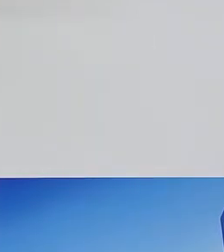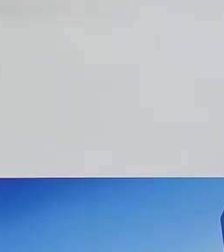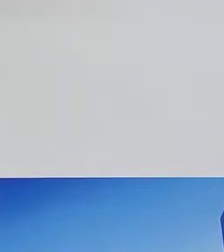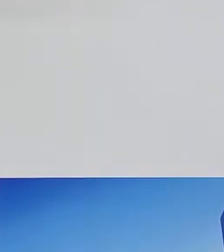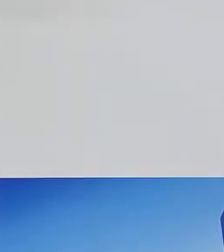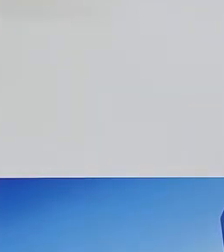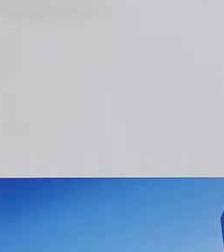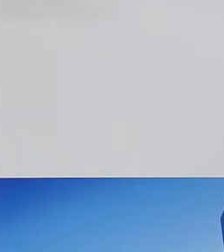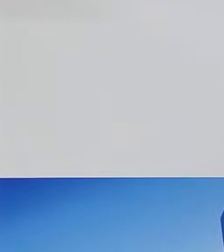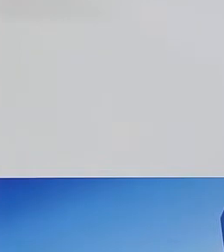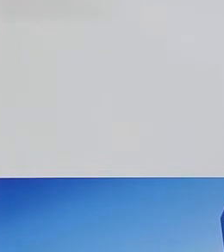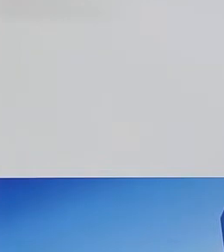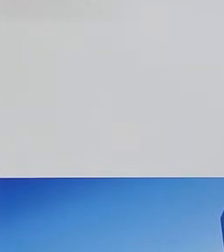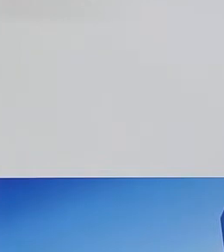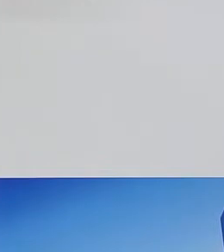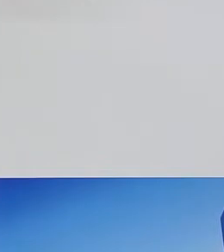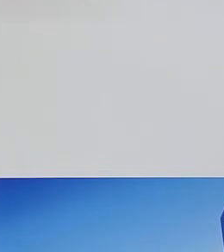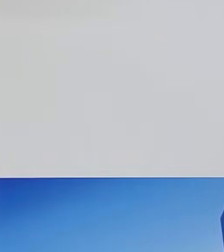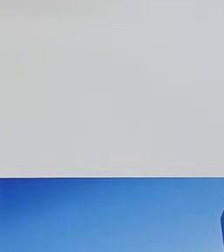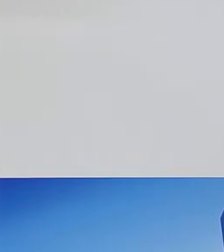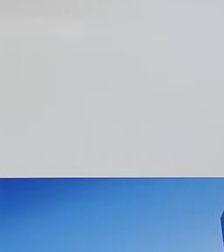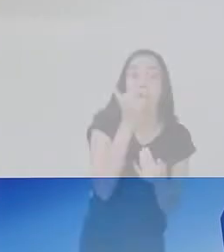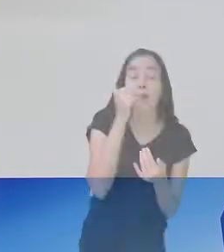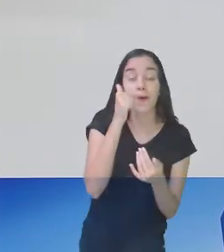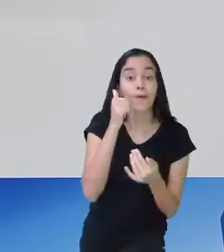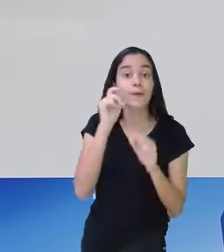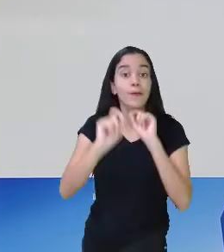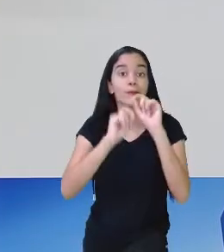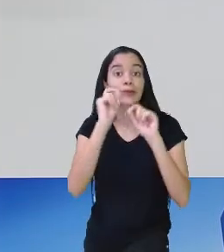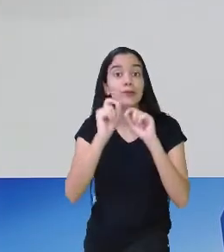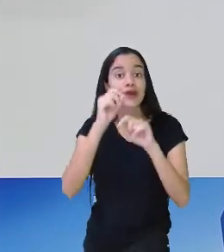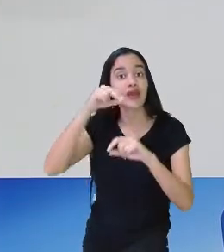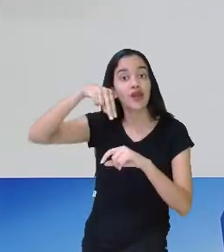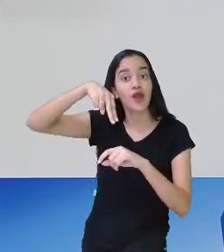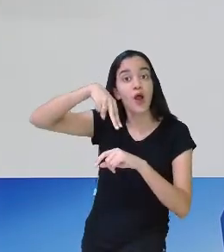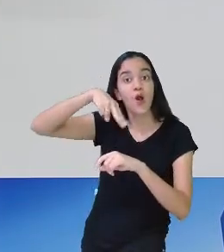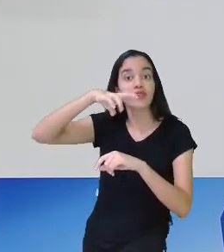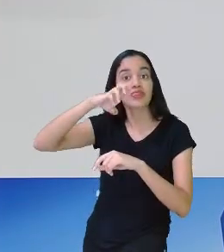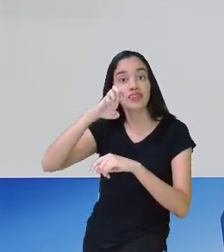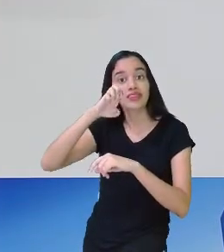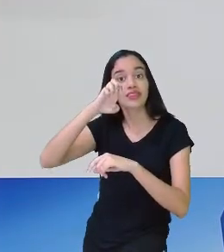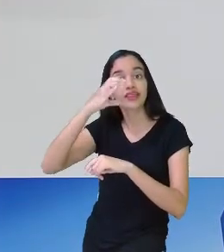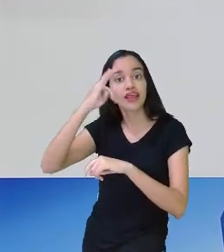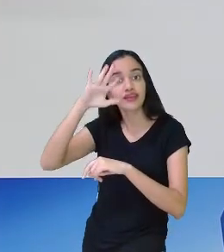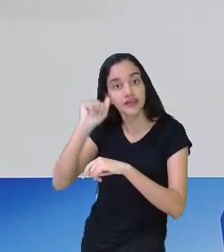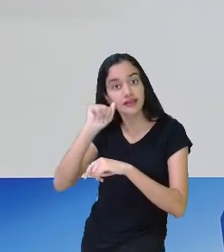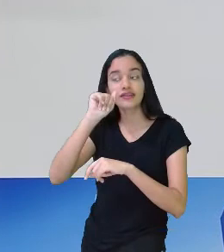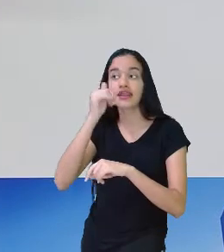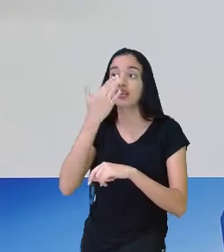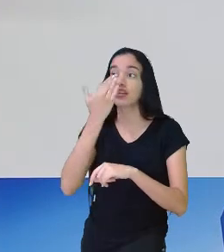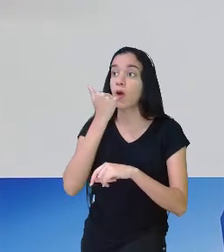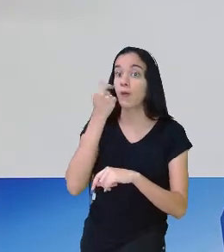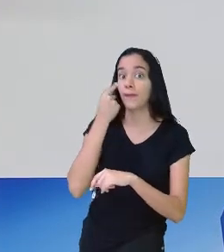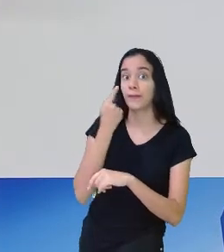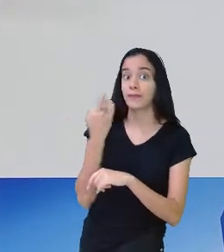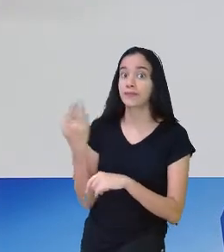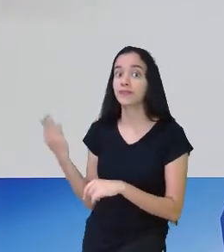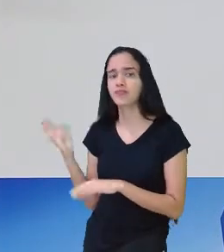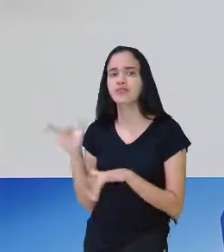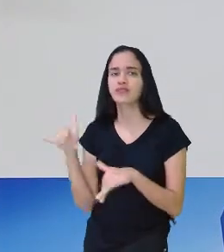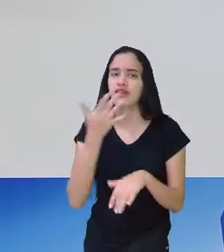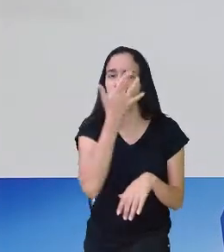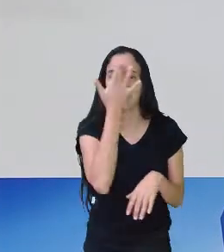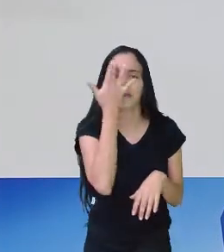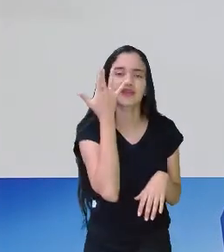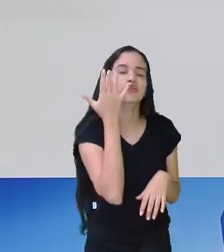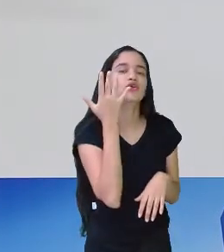nome? Porque ele come néctar de flores, ele se alimenta através das flores ali, ó, tá vendo? Ele está se alimentando ali. Então a pessoa diz que ele